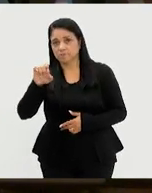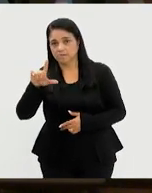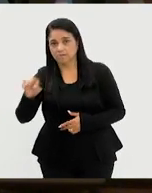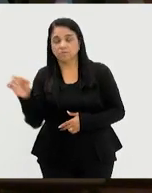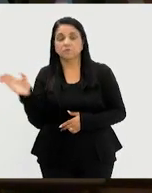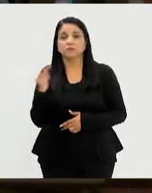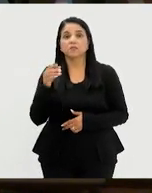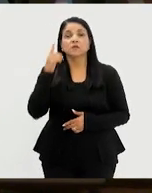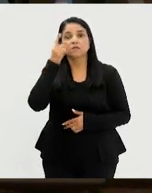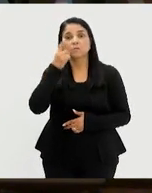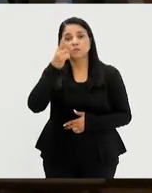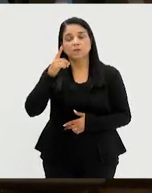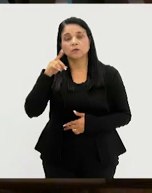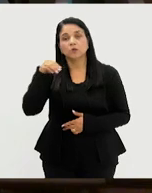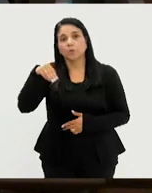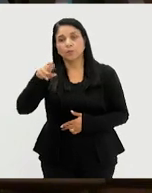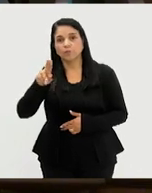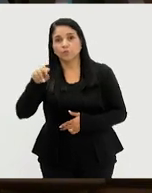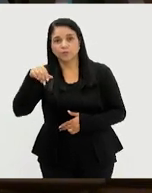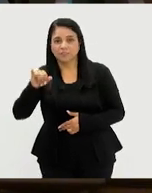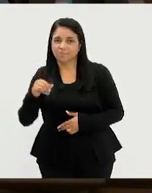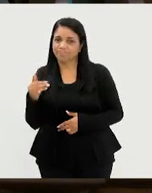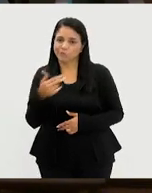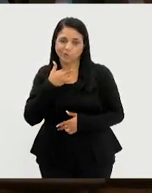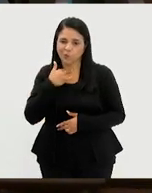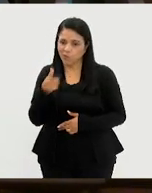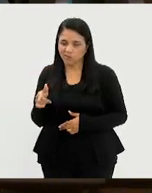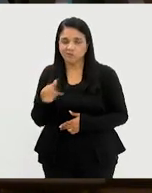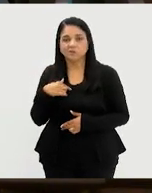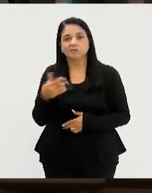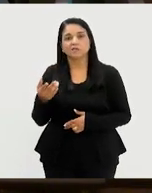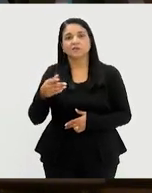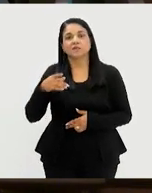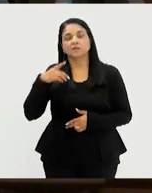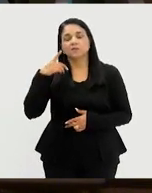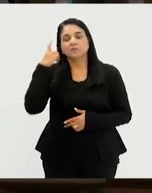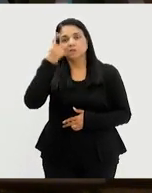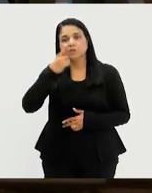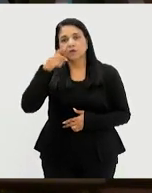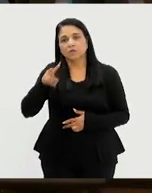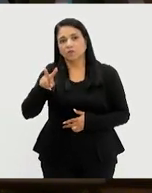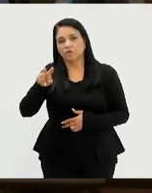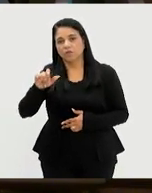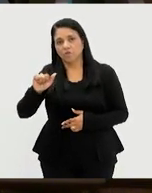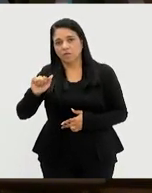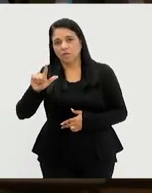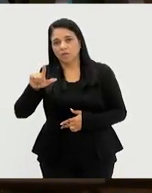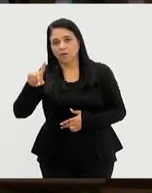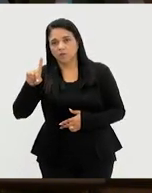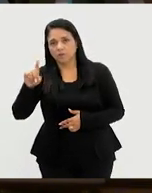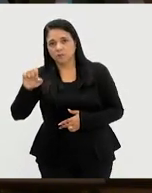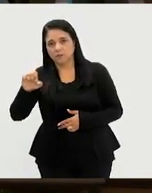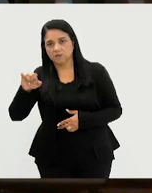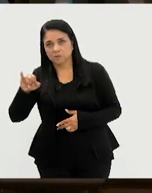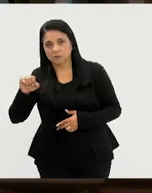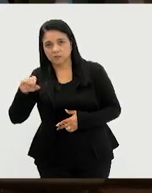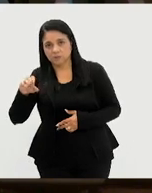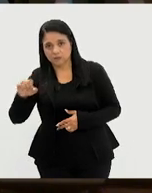Neto não pode que autor Deputado valde da Saúde deputada